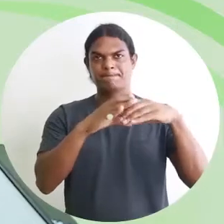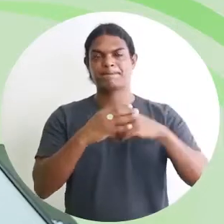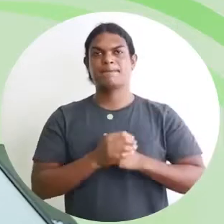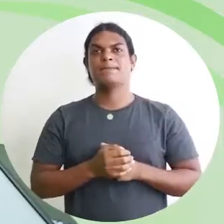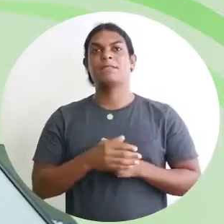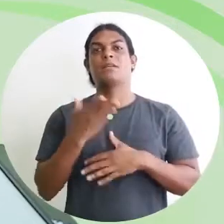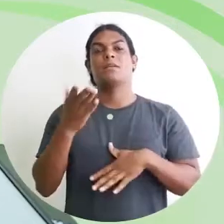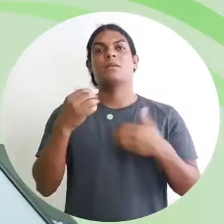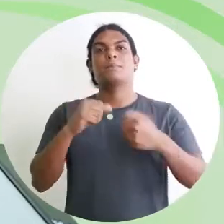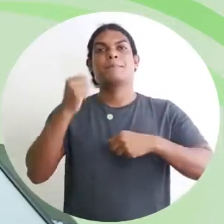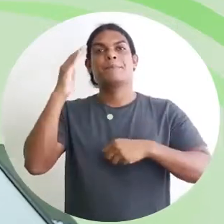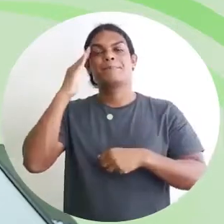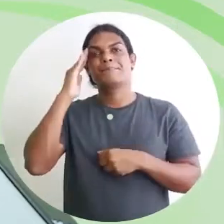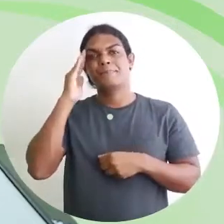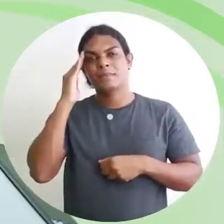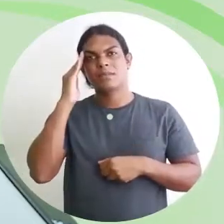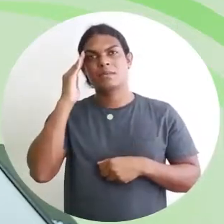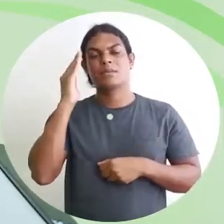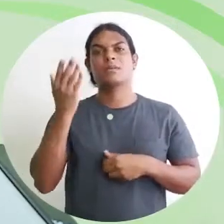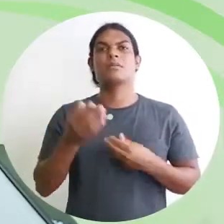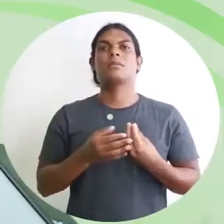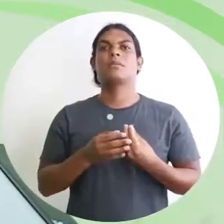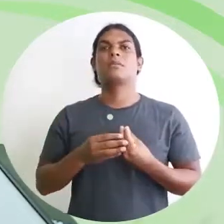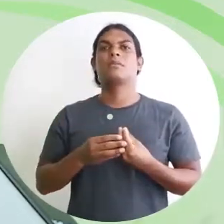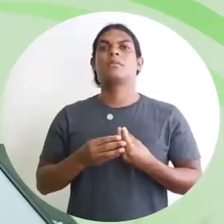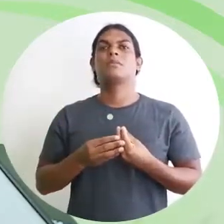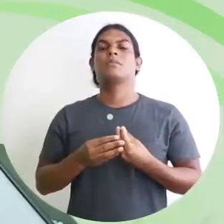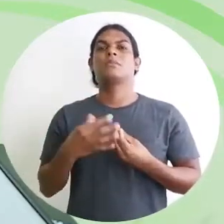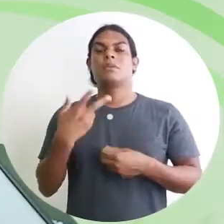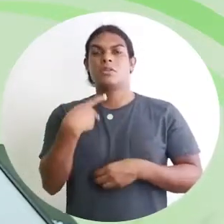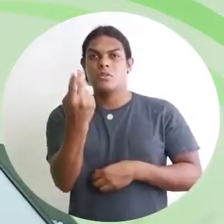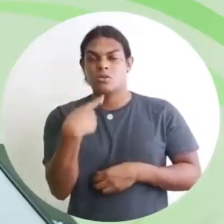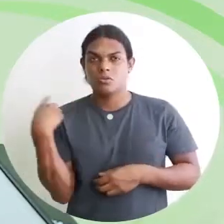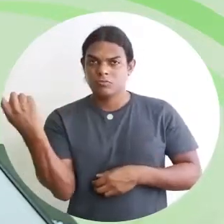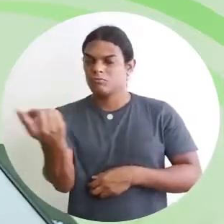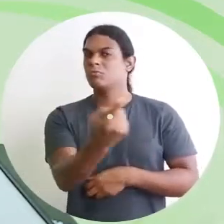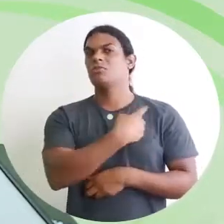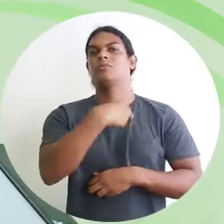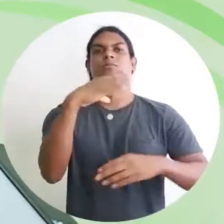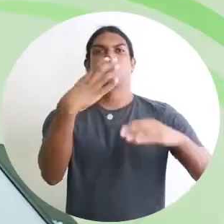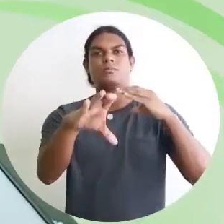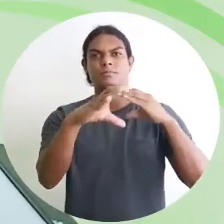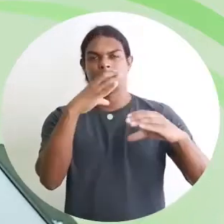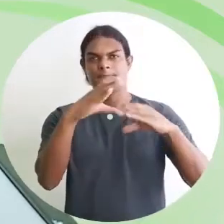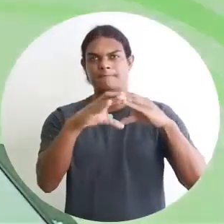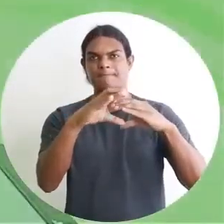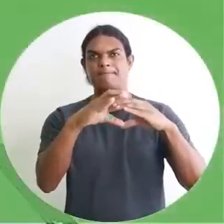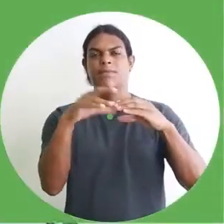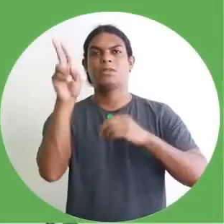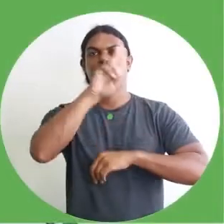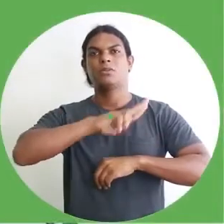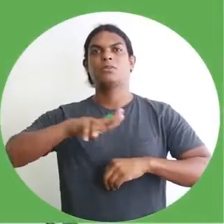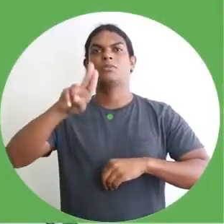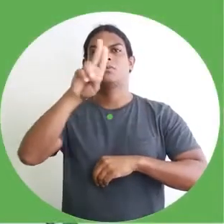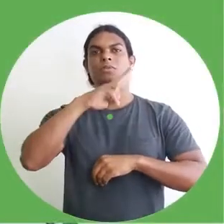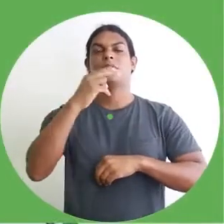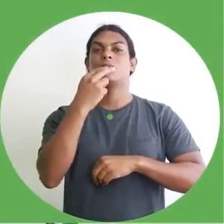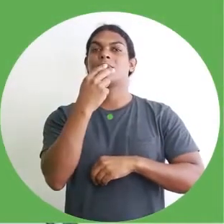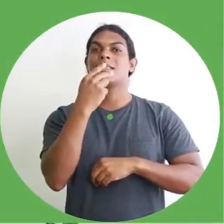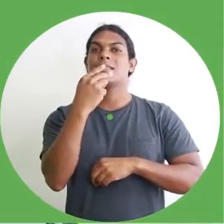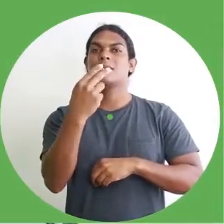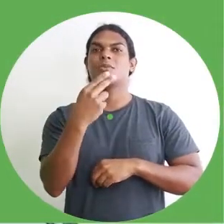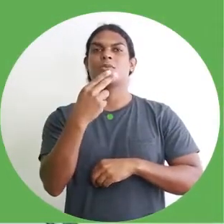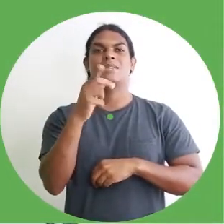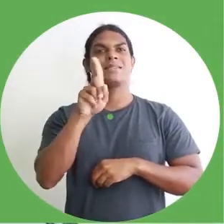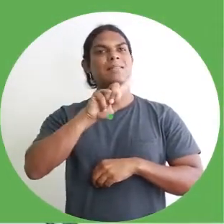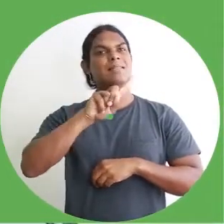aí a gente precisa pensar um pouco da nossa comunicação também, se colocar no lugar, a gente se utiliza de linguagens que a